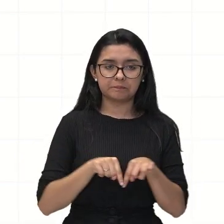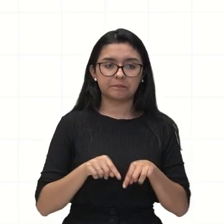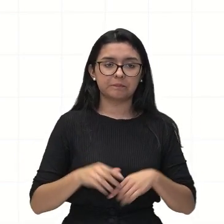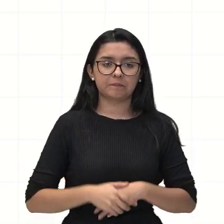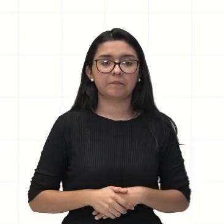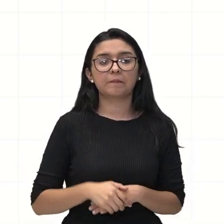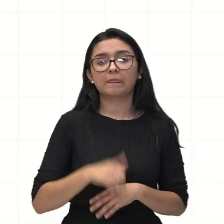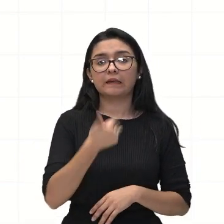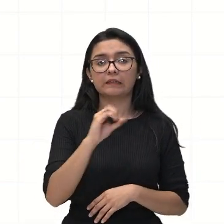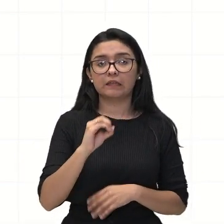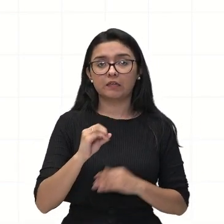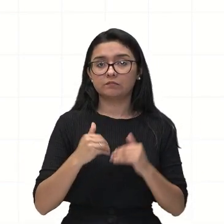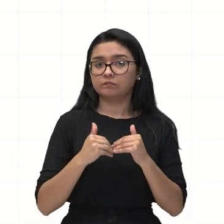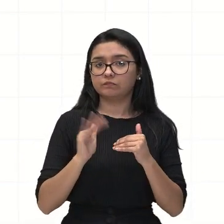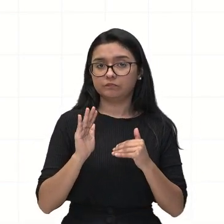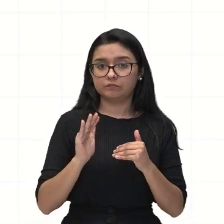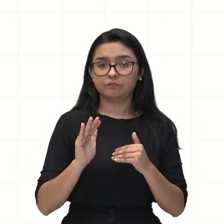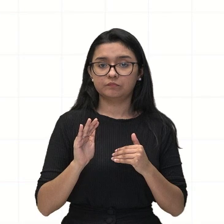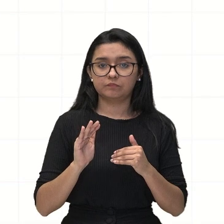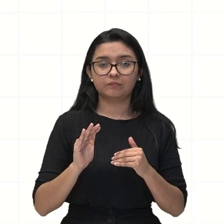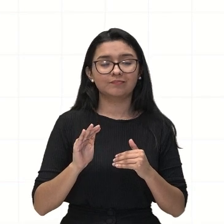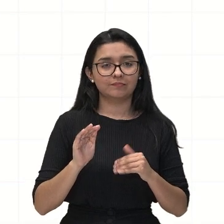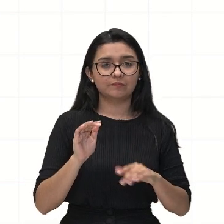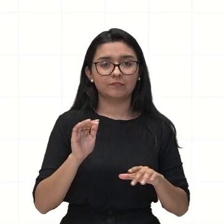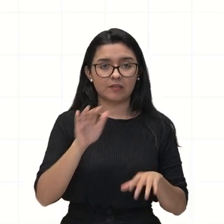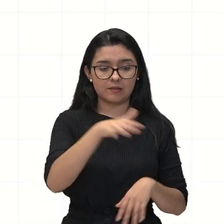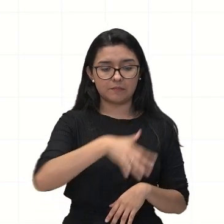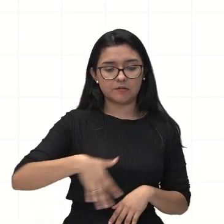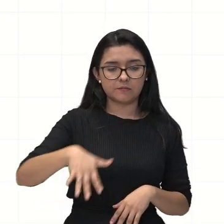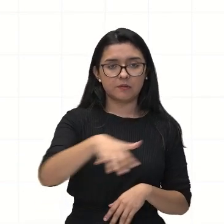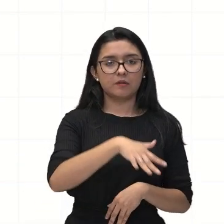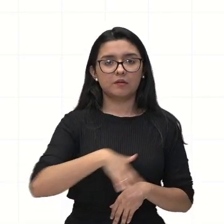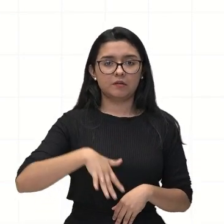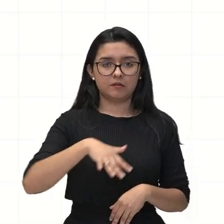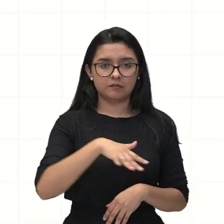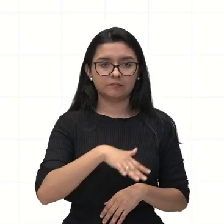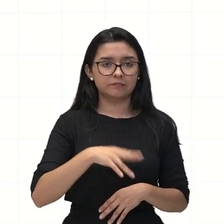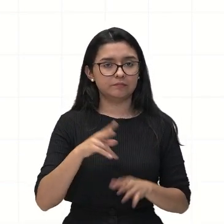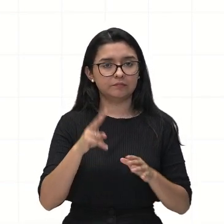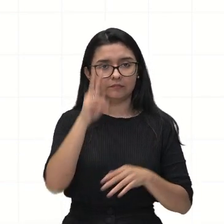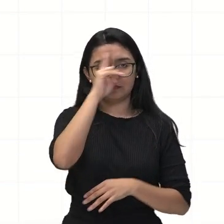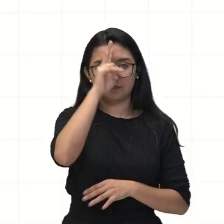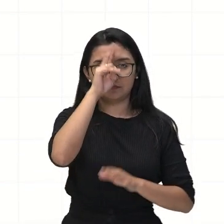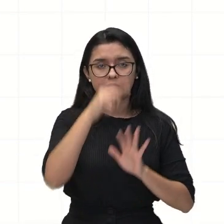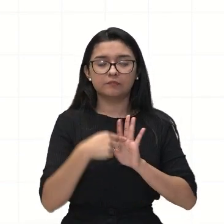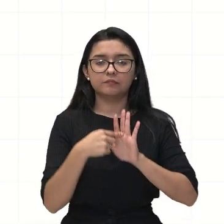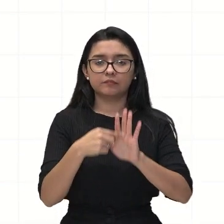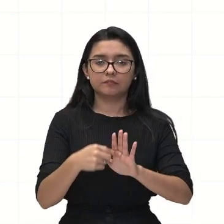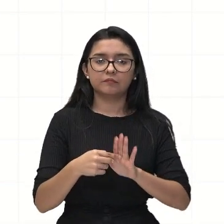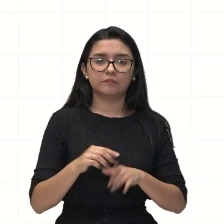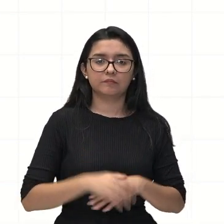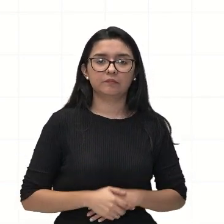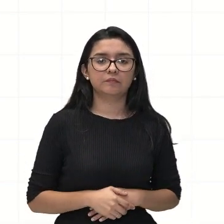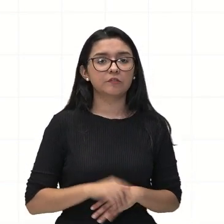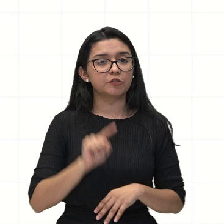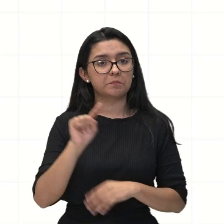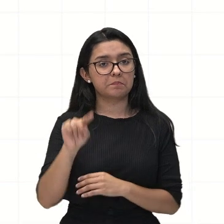De 10, ou seja, naquele mesmo espaço, certo? De 1.000 metros